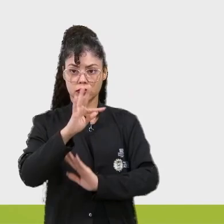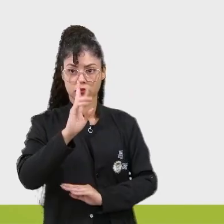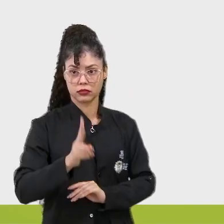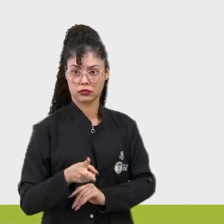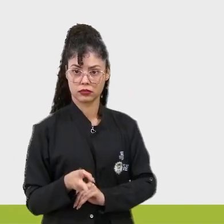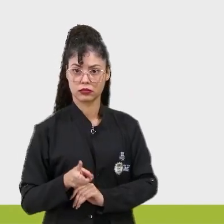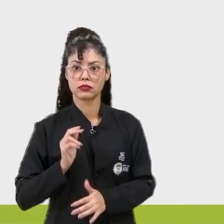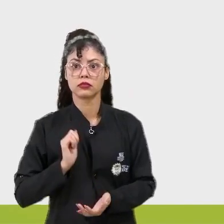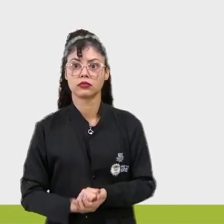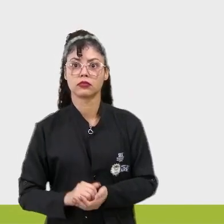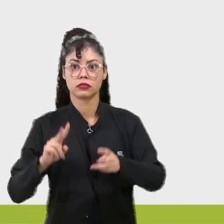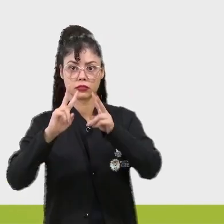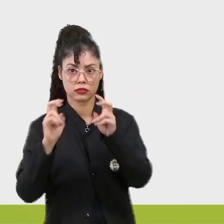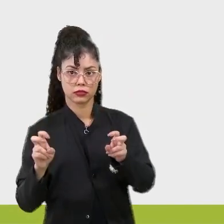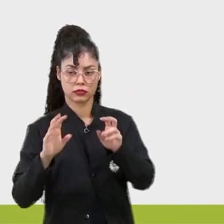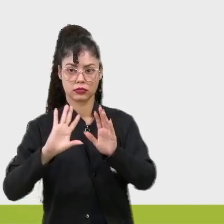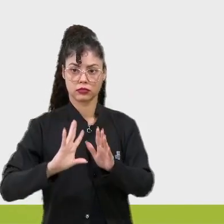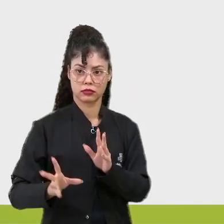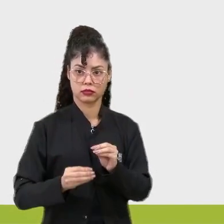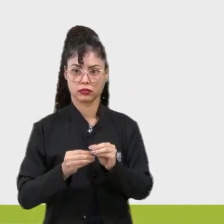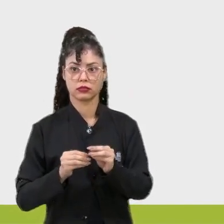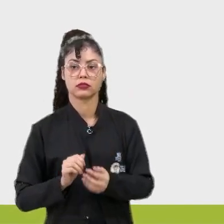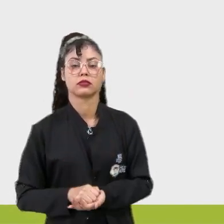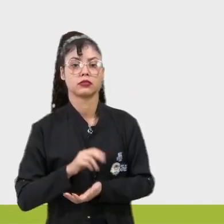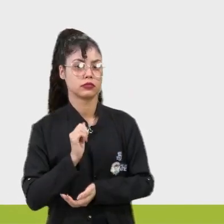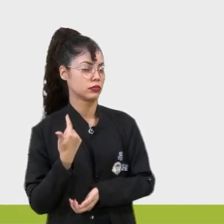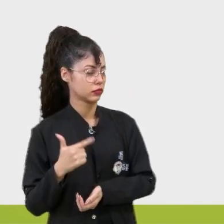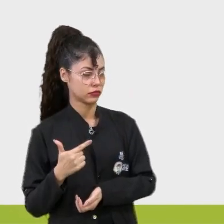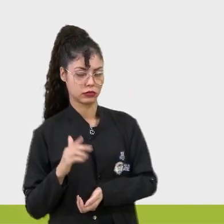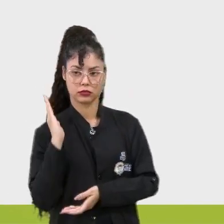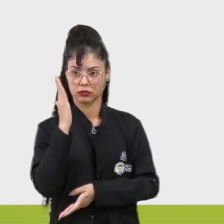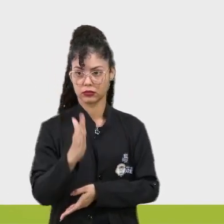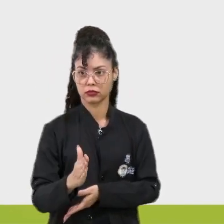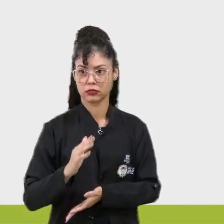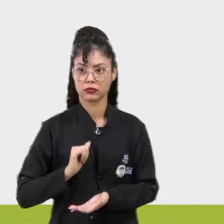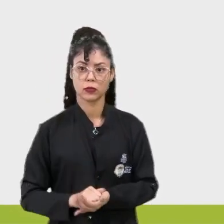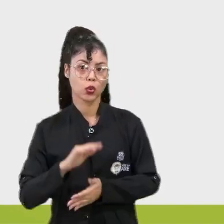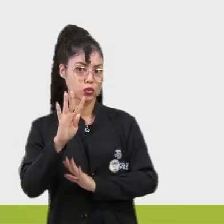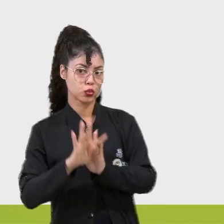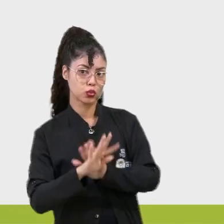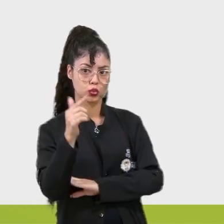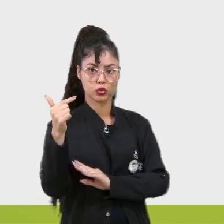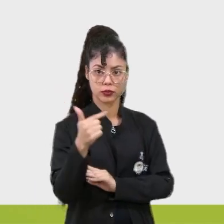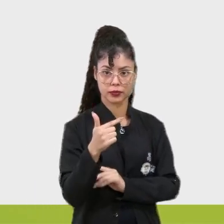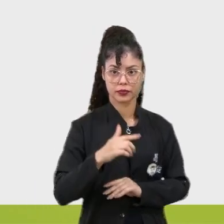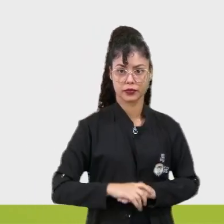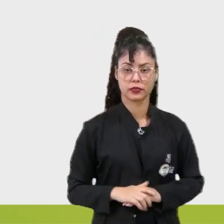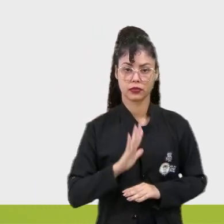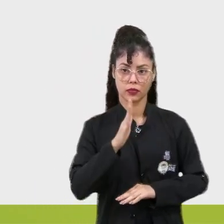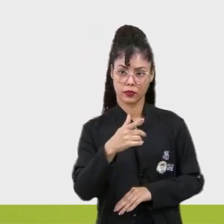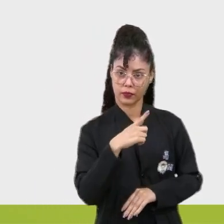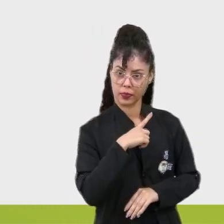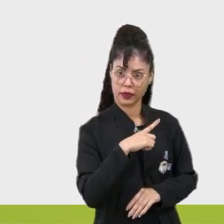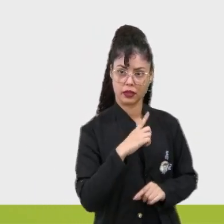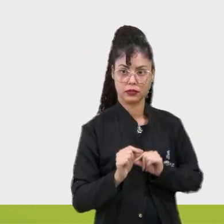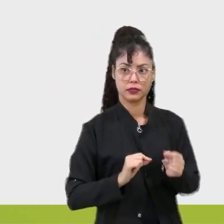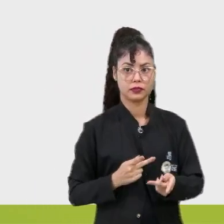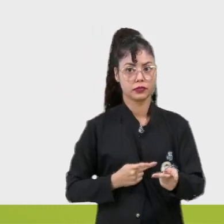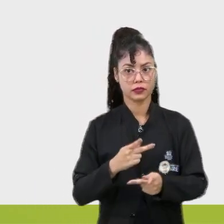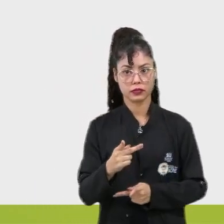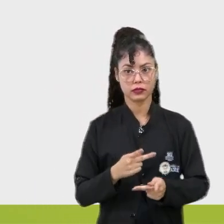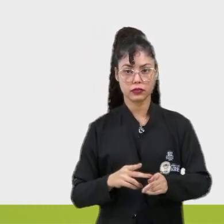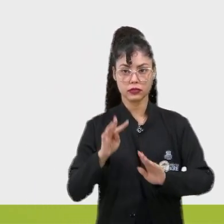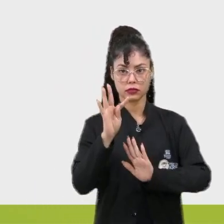uma abordagem completa do tema, né, e sem direção. No texto 2, nós já temos aqui o projeto